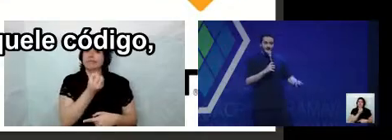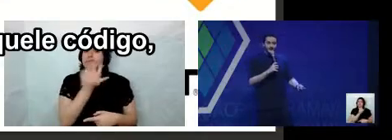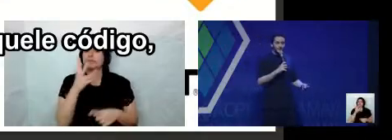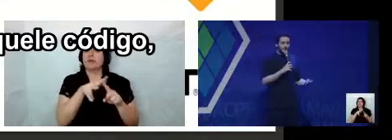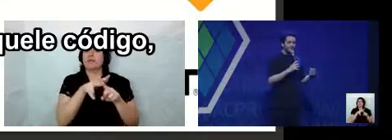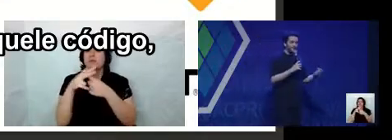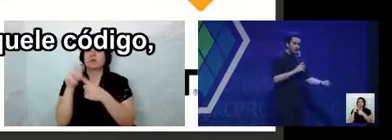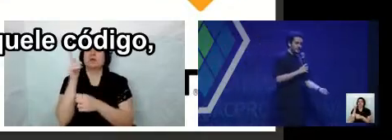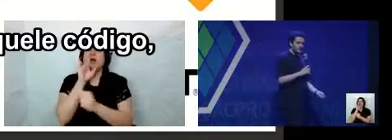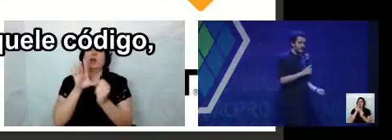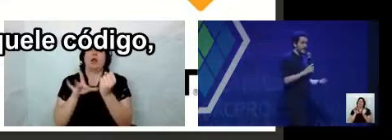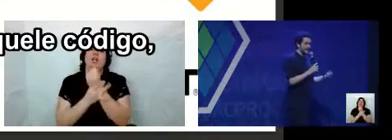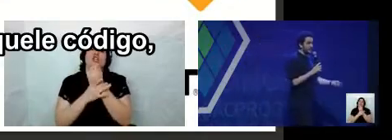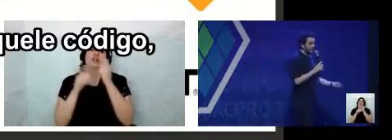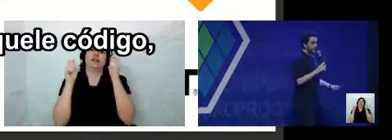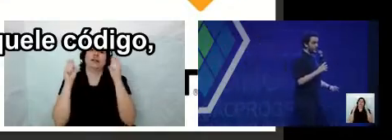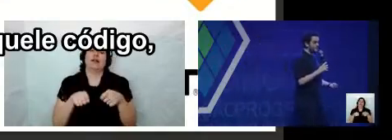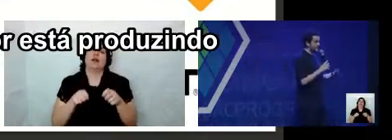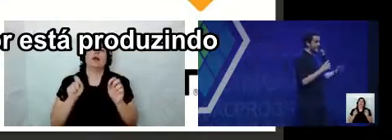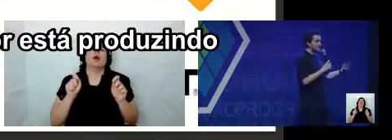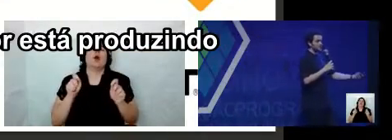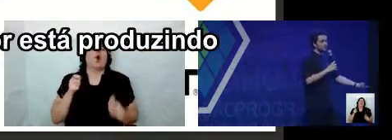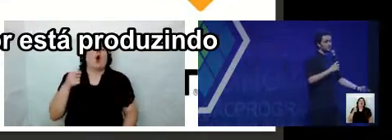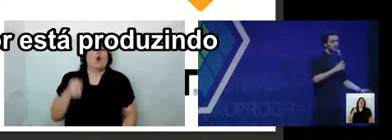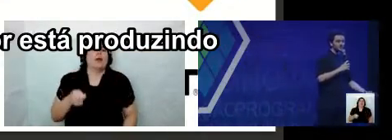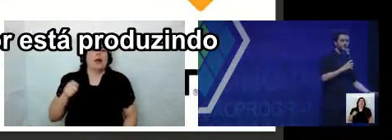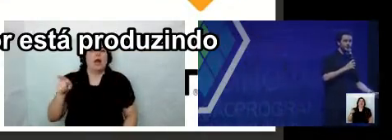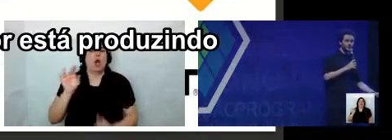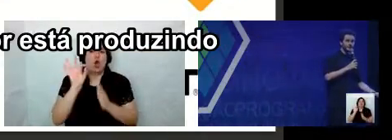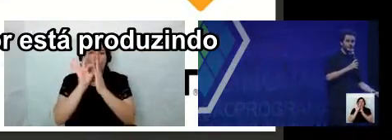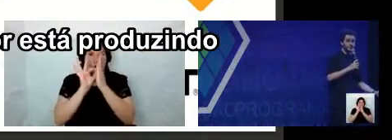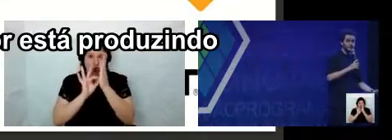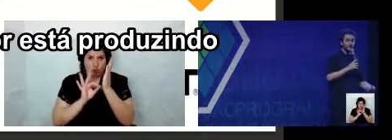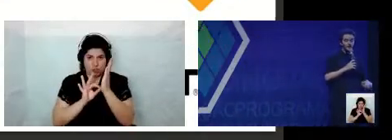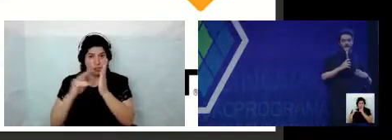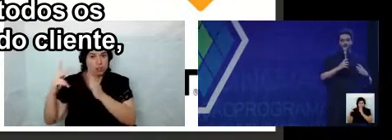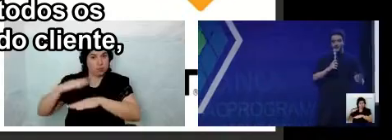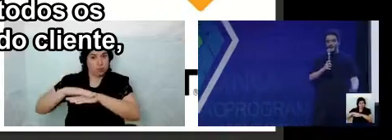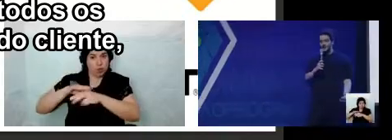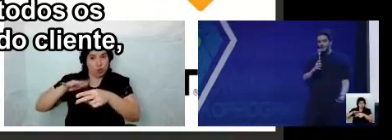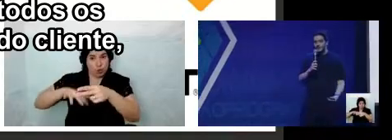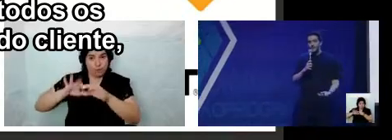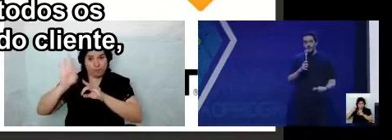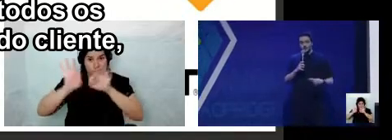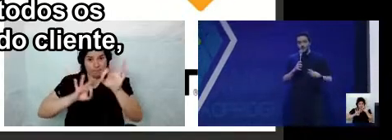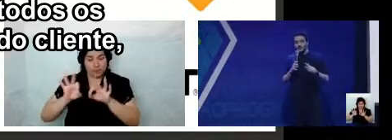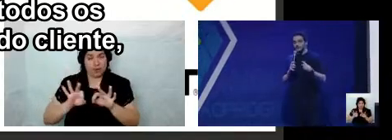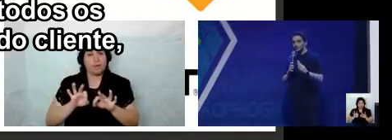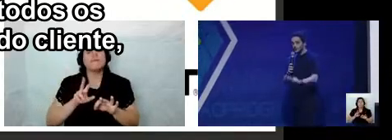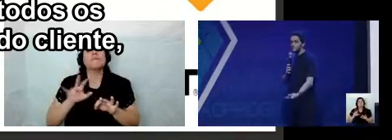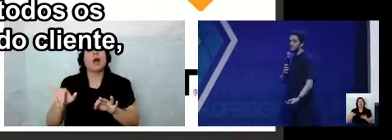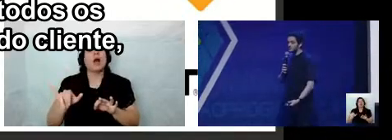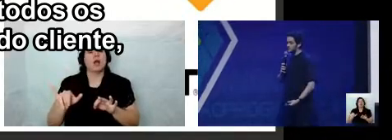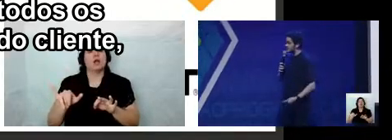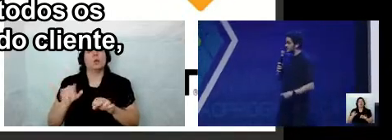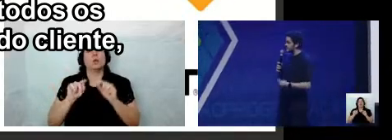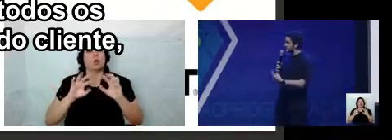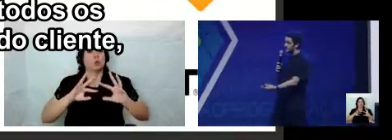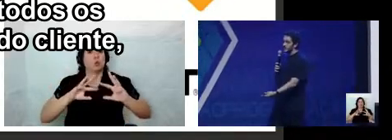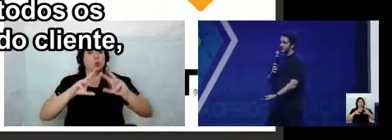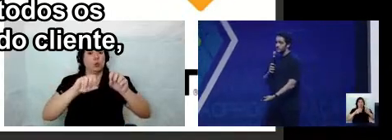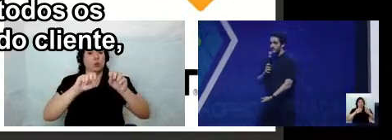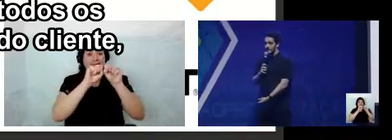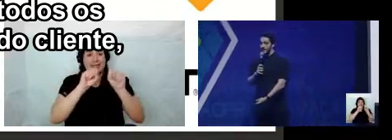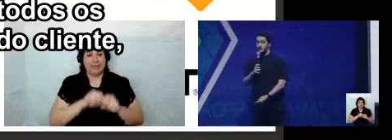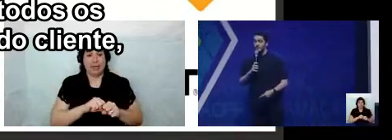que garantam e que forcem que aquele código, que aquele insumo que o desenvolvedor está produzindo e que vai acabar sustentando todos os nossos sistemas